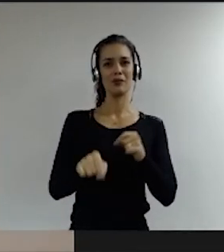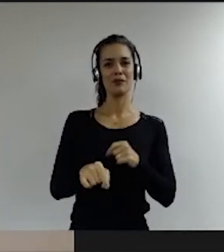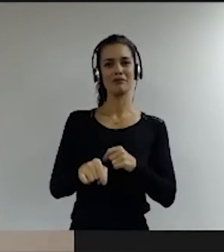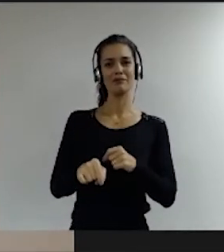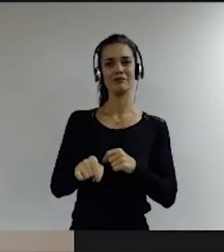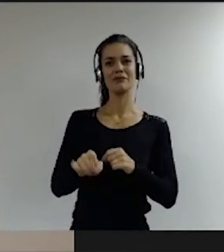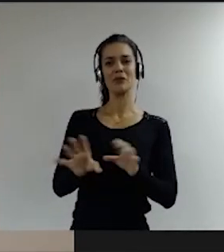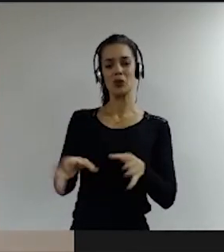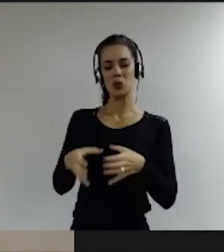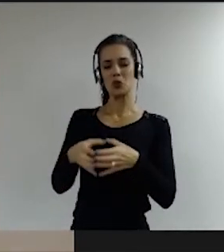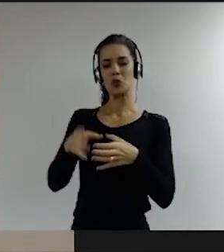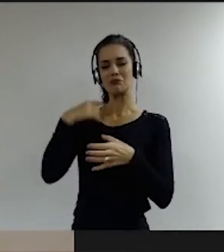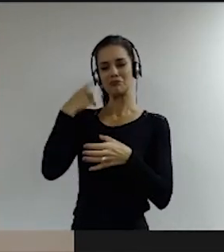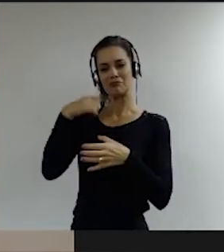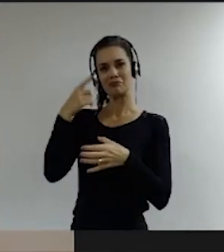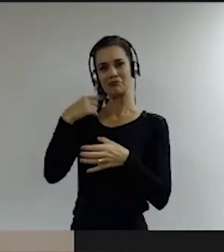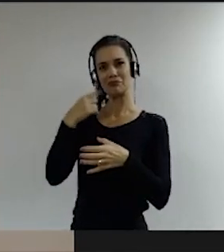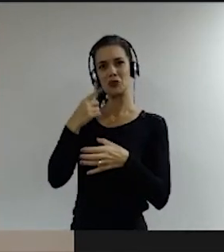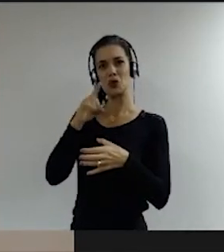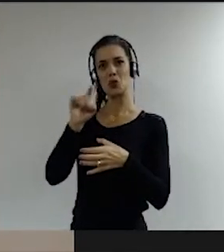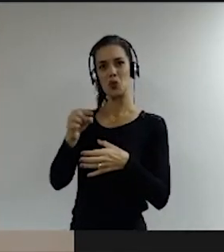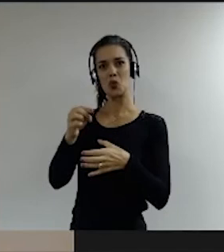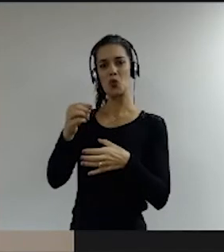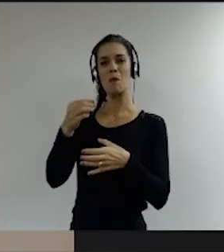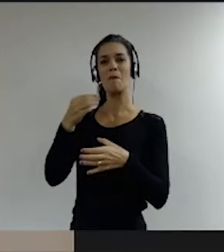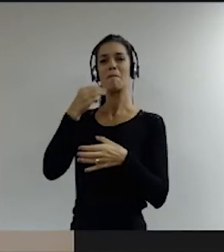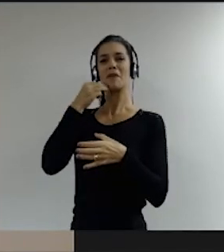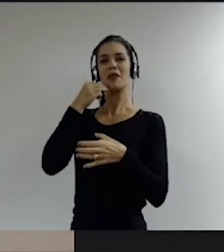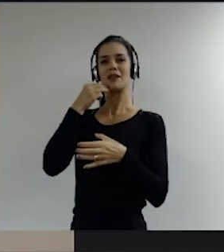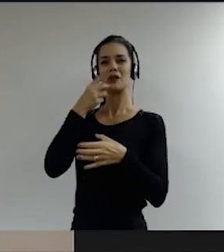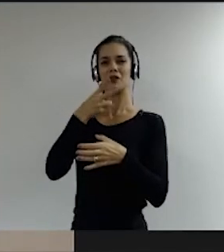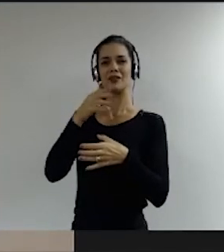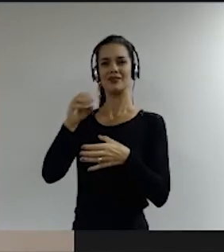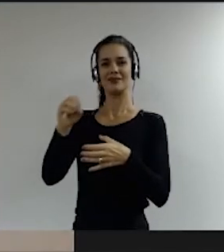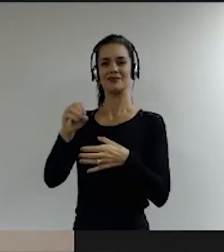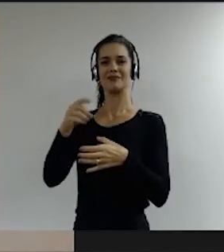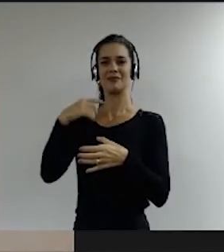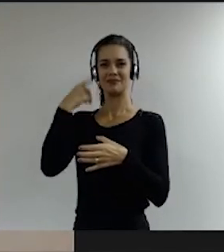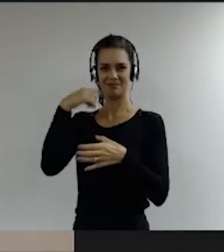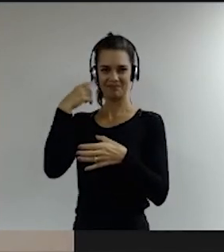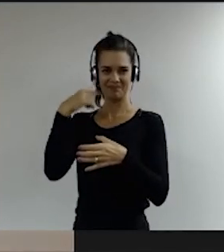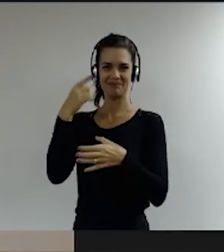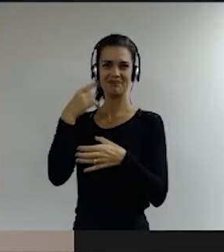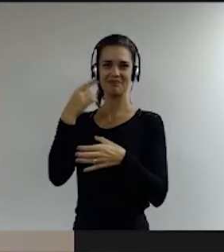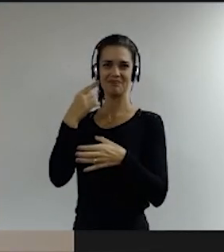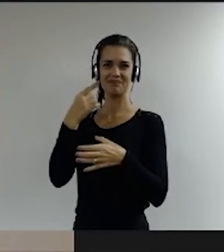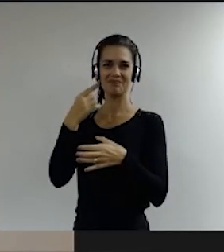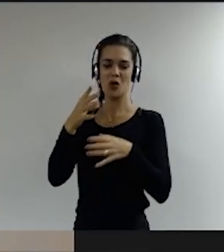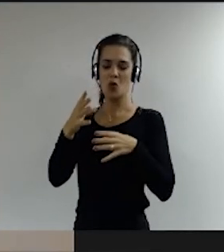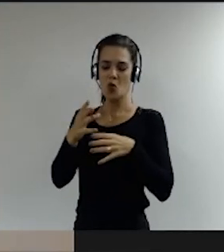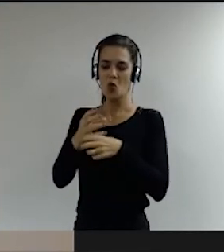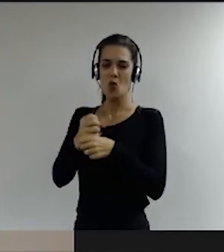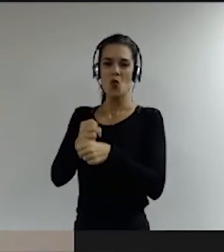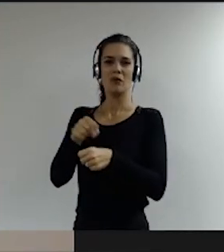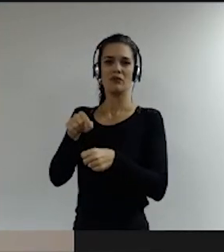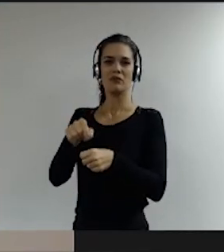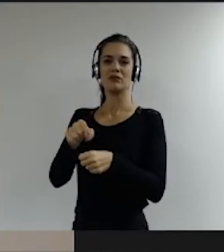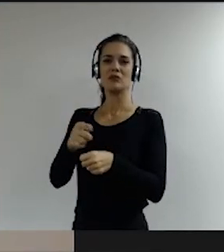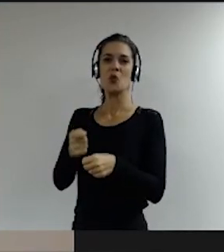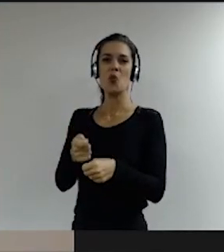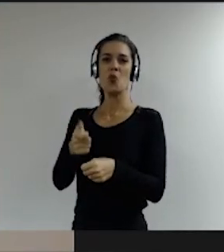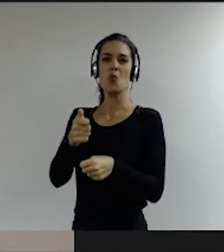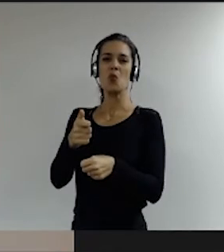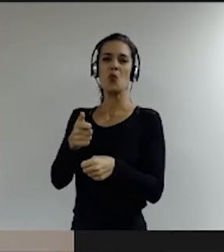brasileira, com os seus 1.300.000 advogados, com esse número de